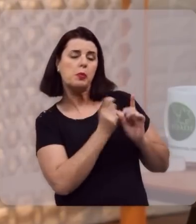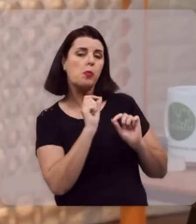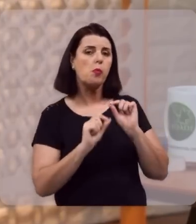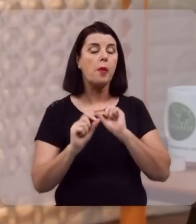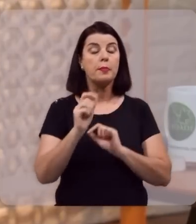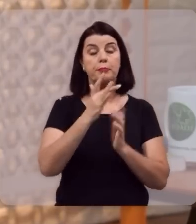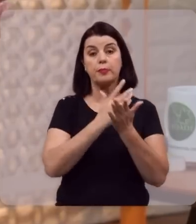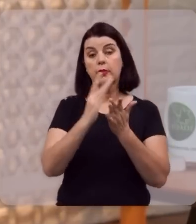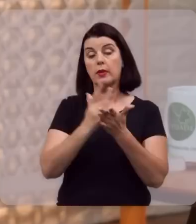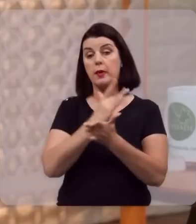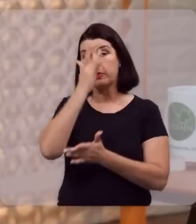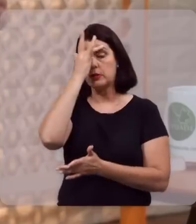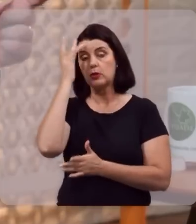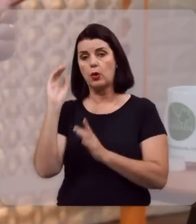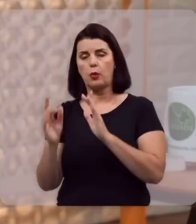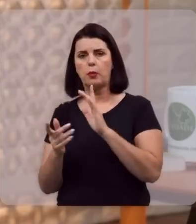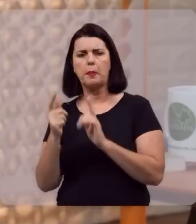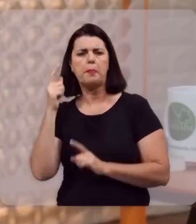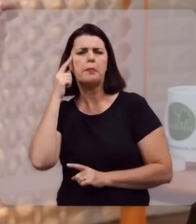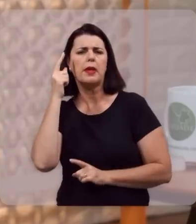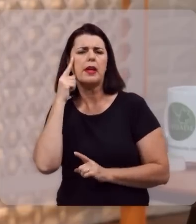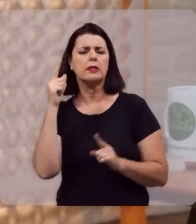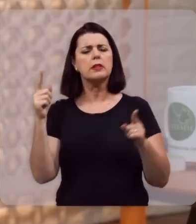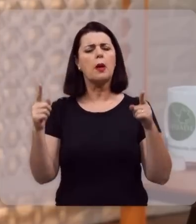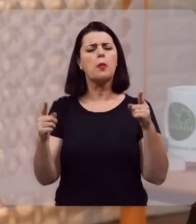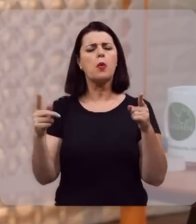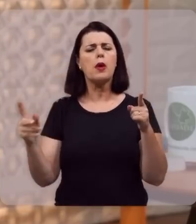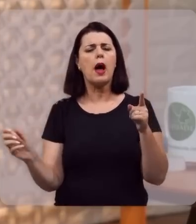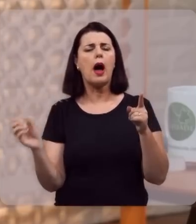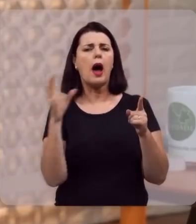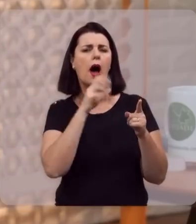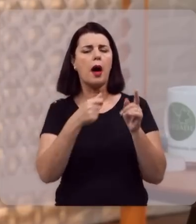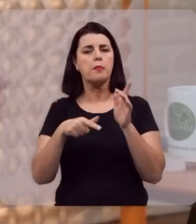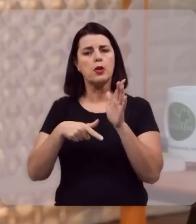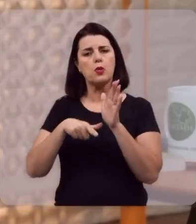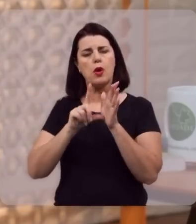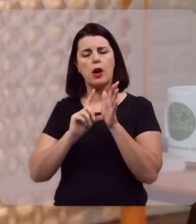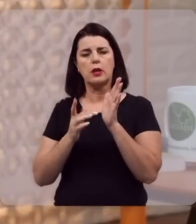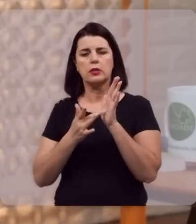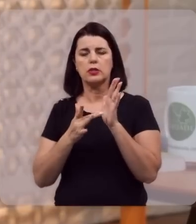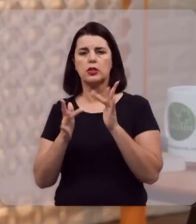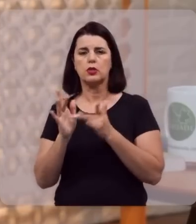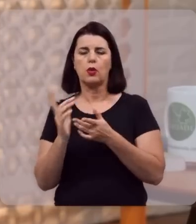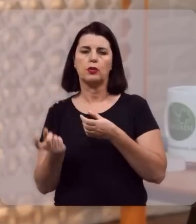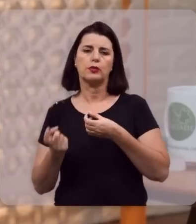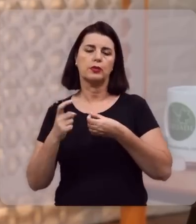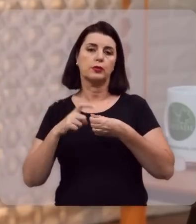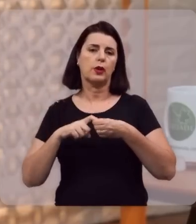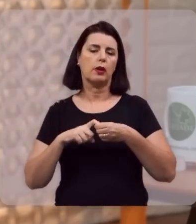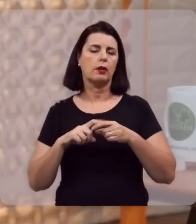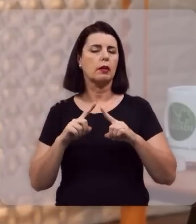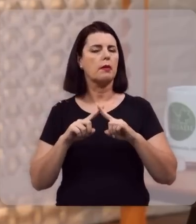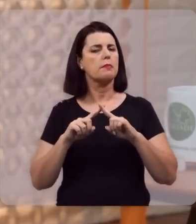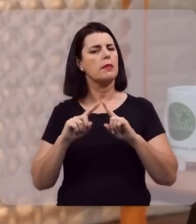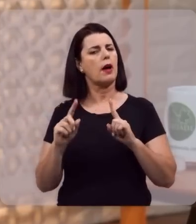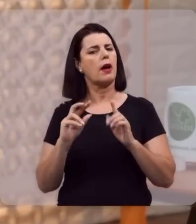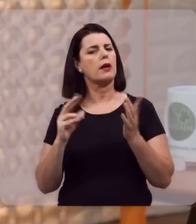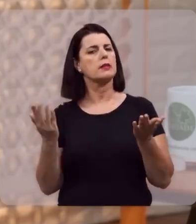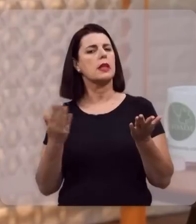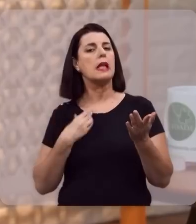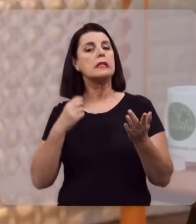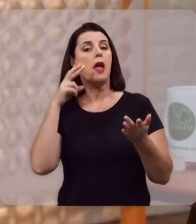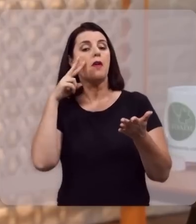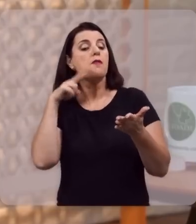pessoas pensam de alguns acontecimentos em um espaço curto de tempo que antecede ali então a volta de Cristo, mas segundo as